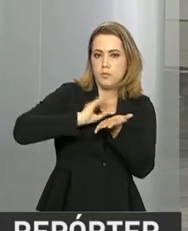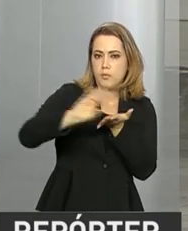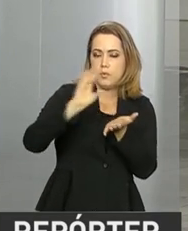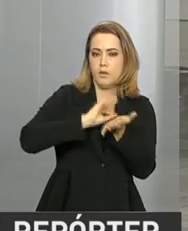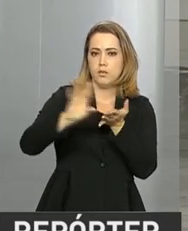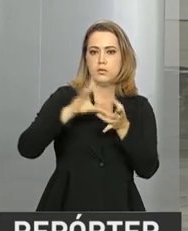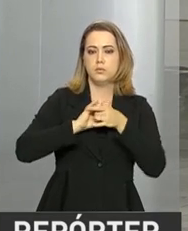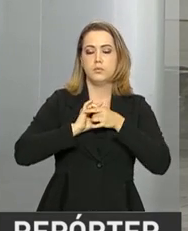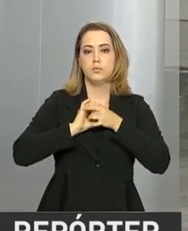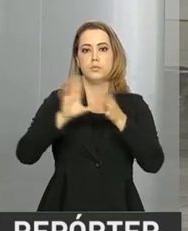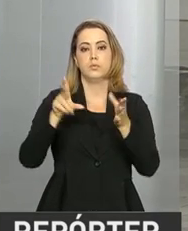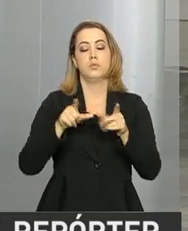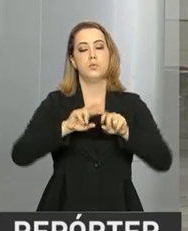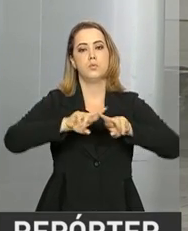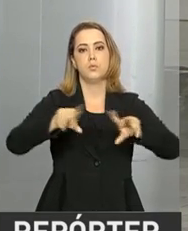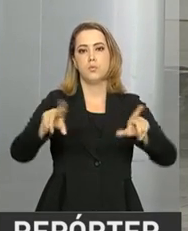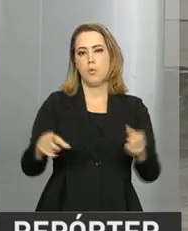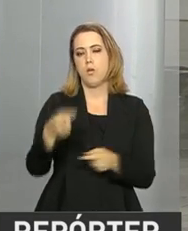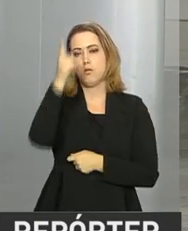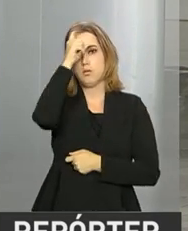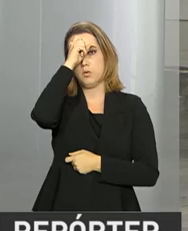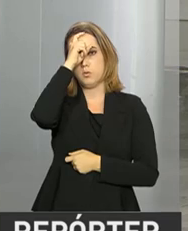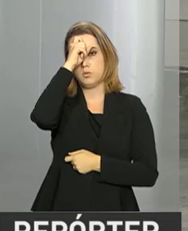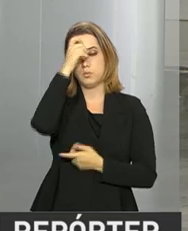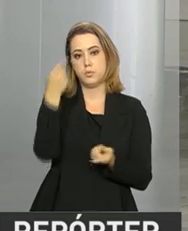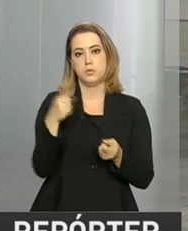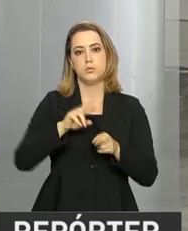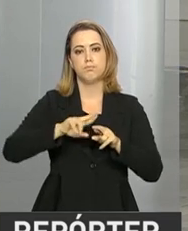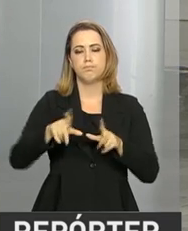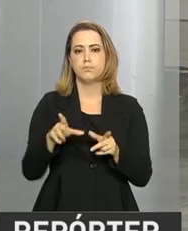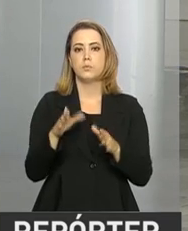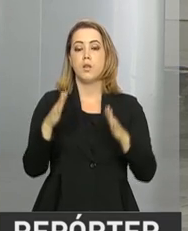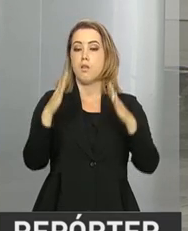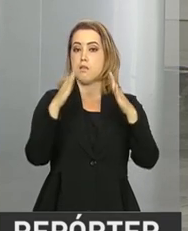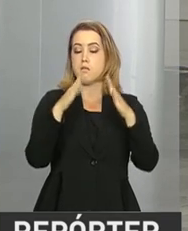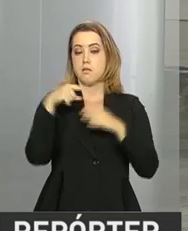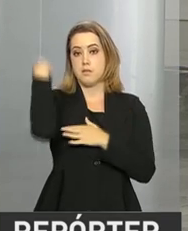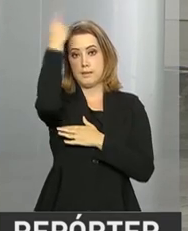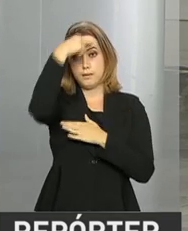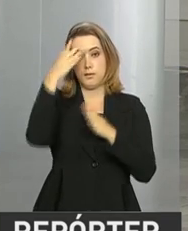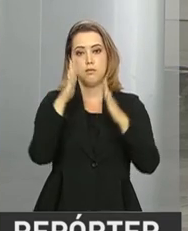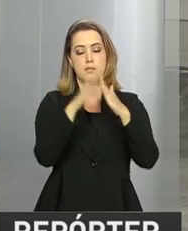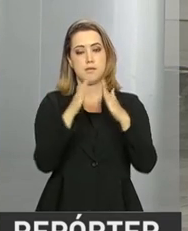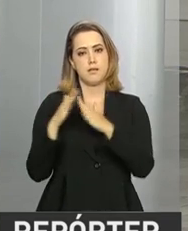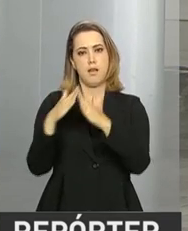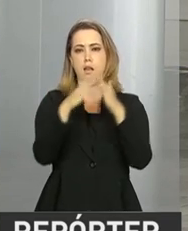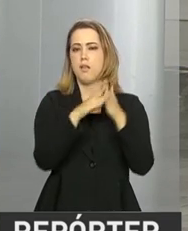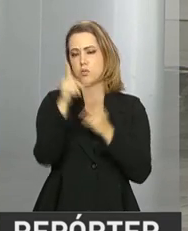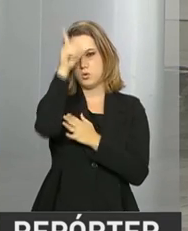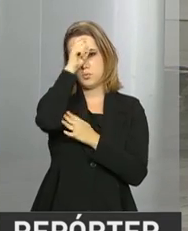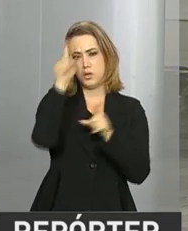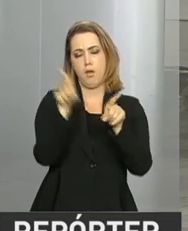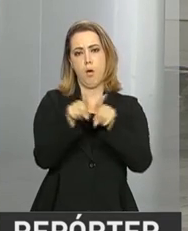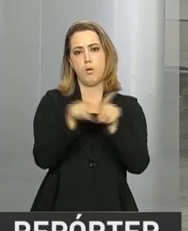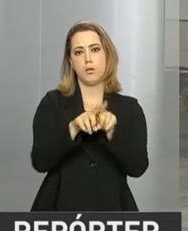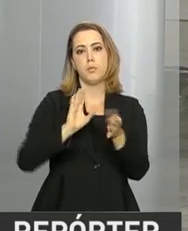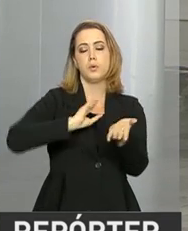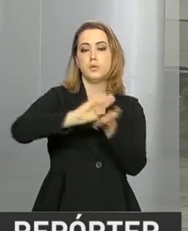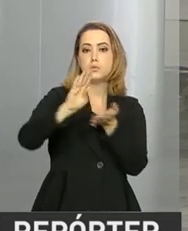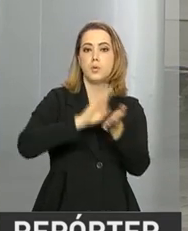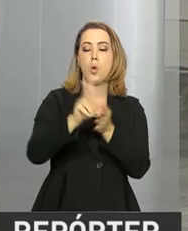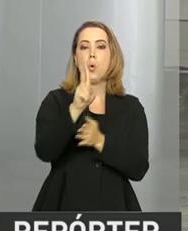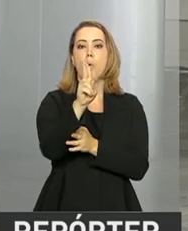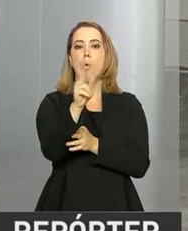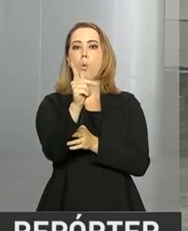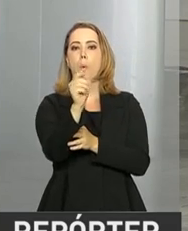para entidades filantrópicas, como hospitais e Santas Casas, e também para as unidades de pronto